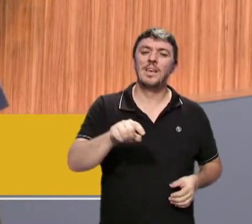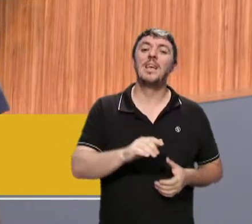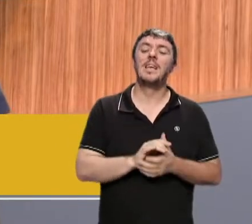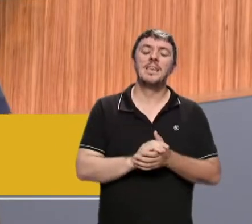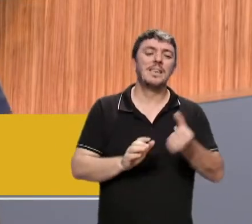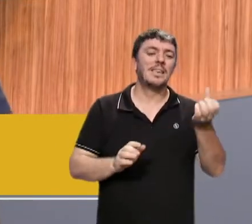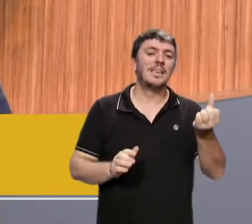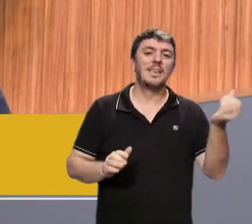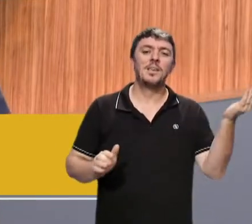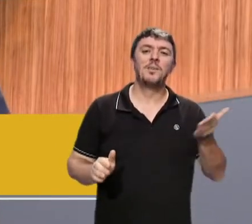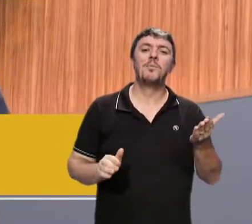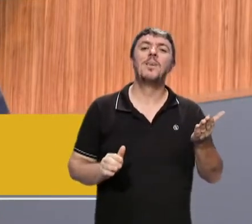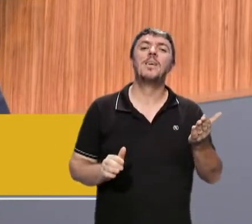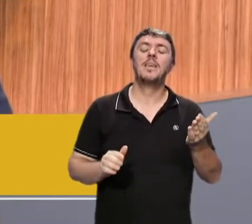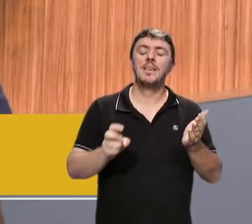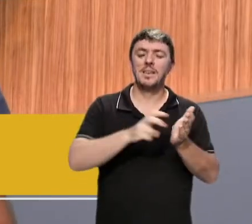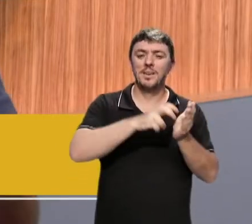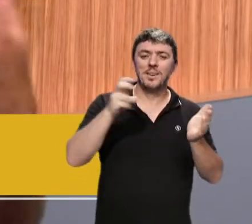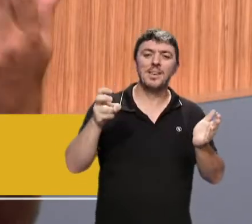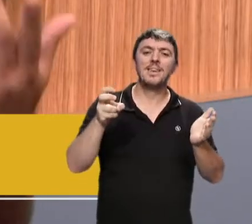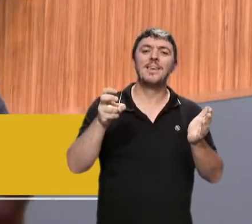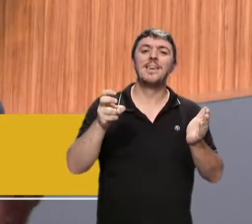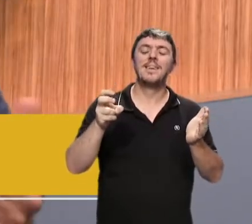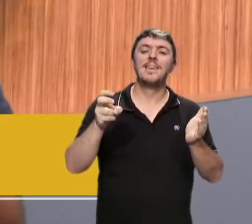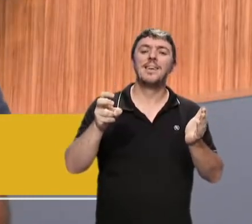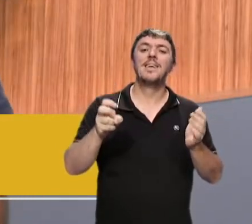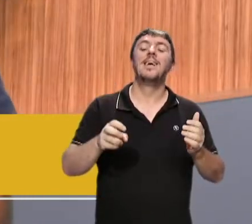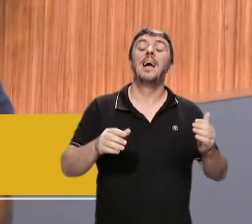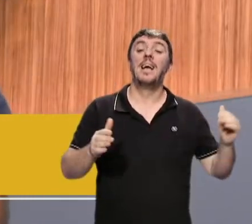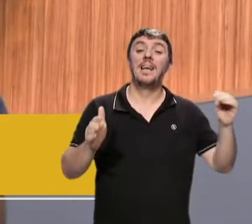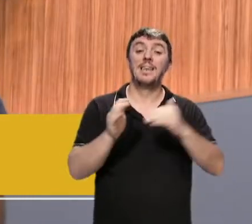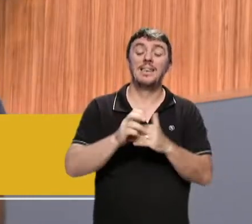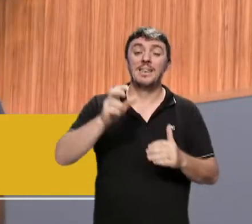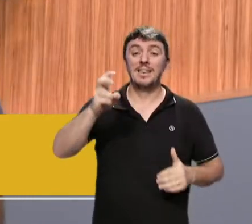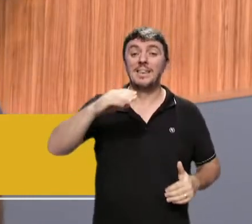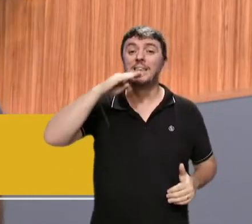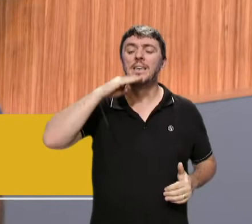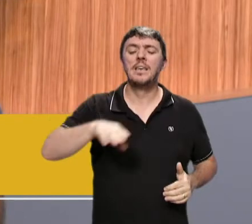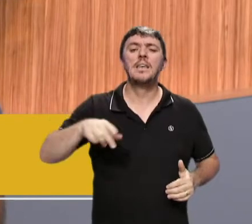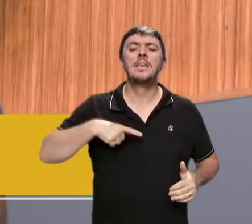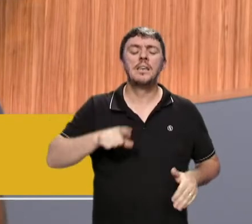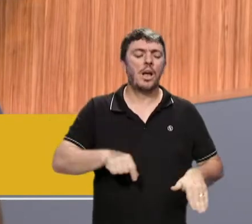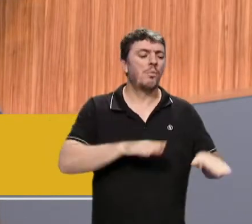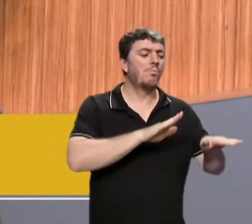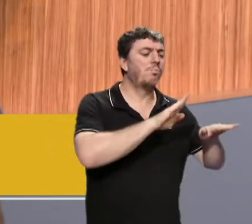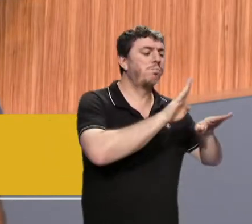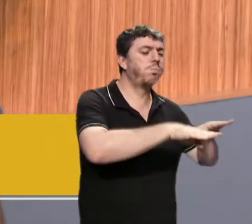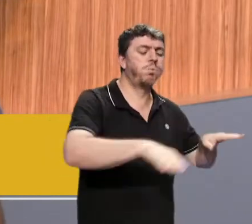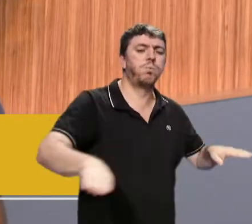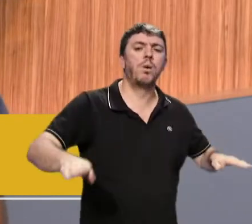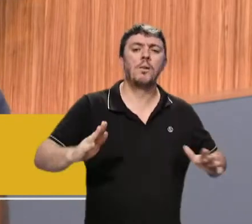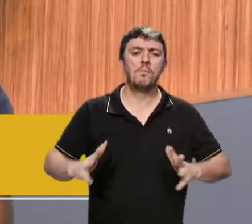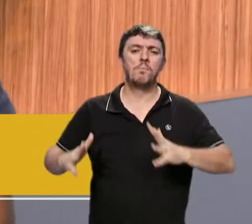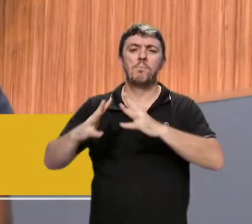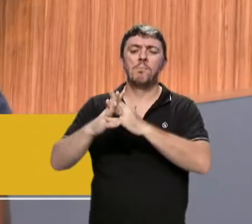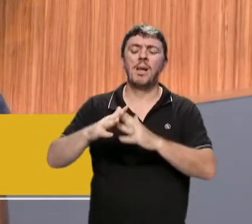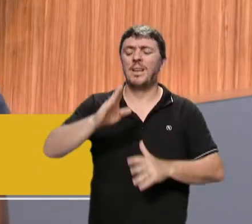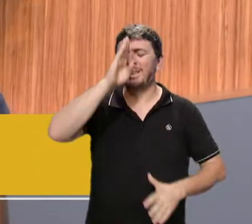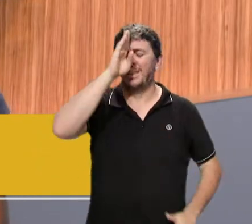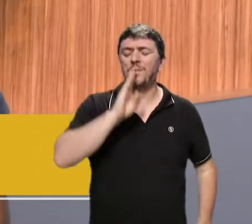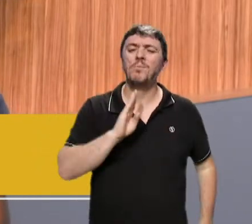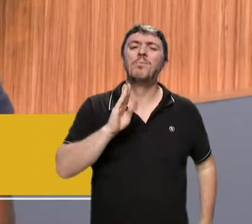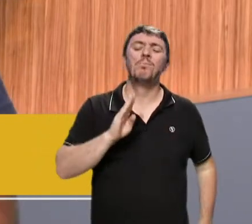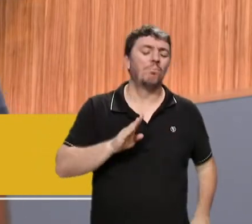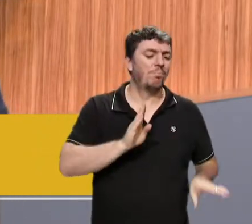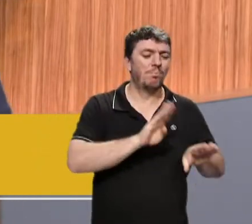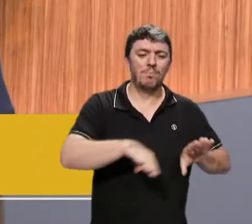da tarde, com a entrada até às 5 horas, tá bom? Lembrando também, tem estacionamento próprio e gratuito o Parque da Cidade, assim como o Mundo das